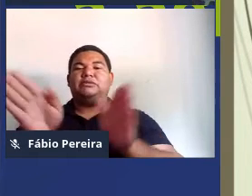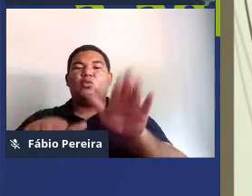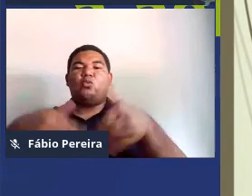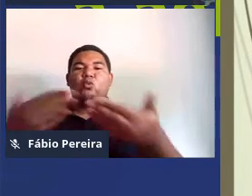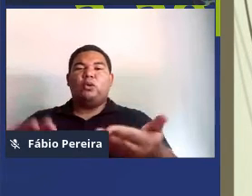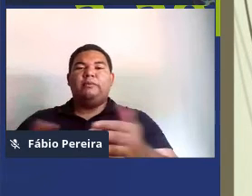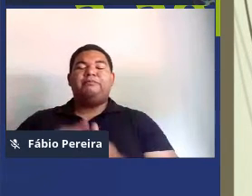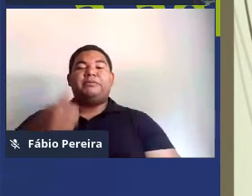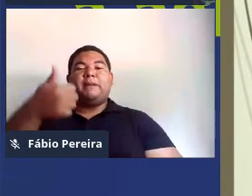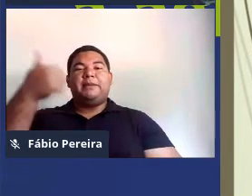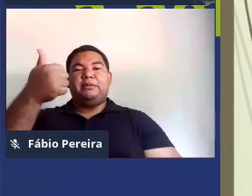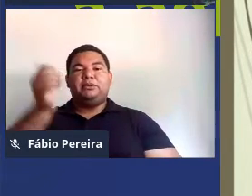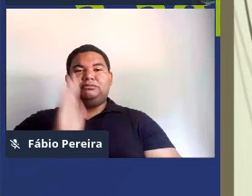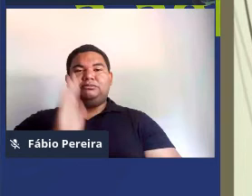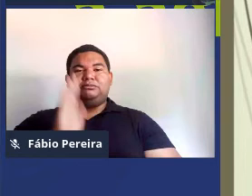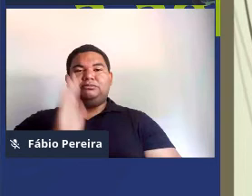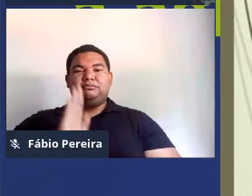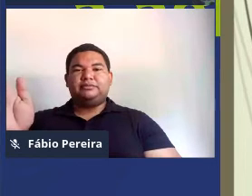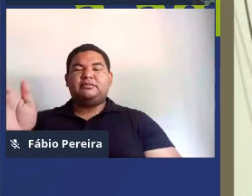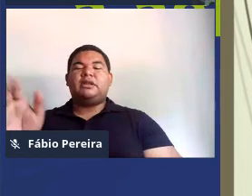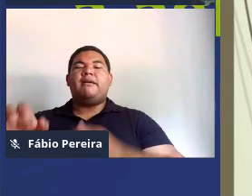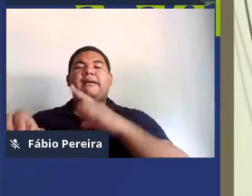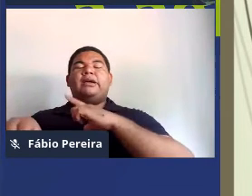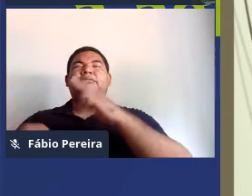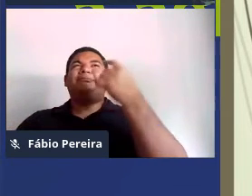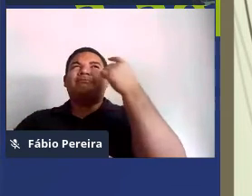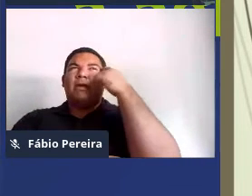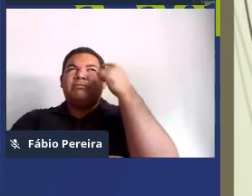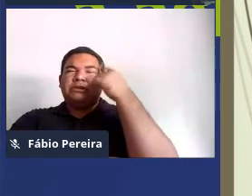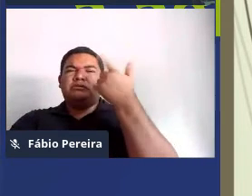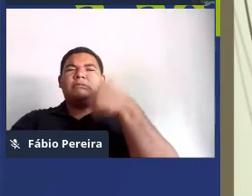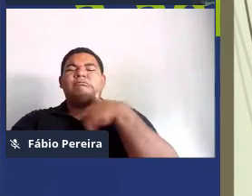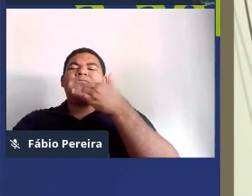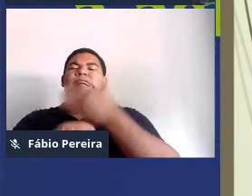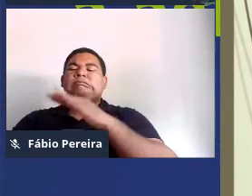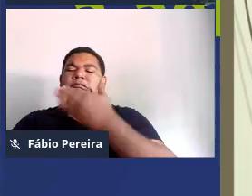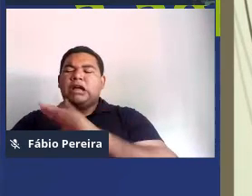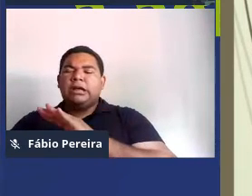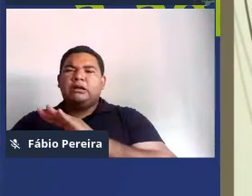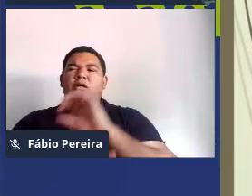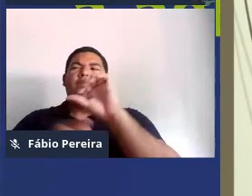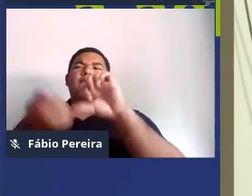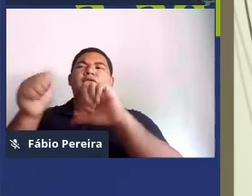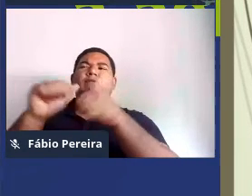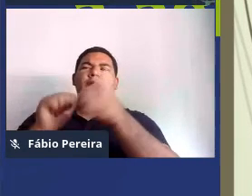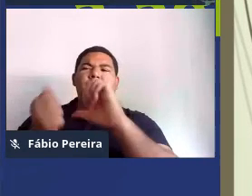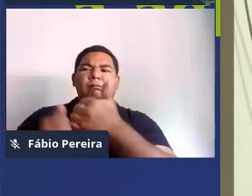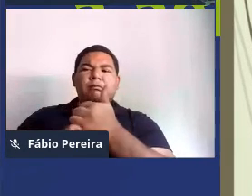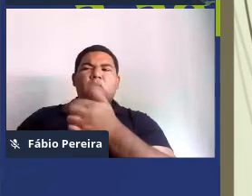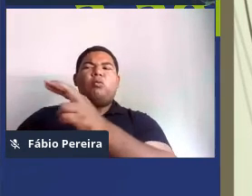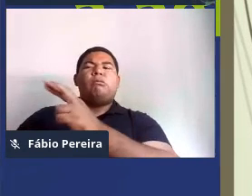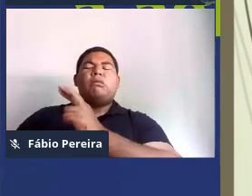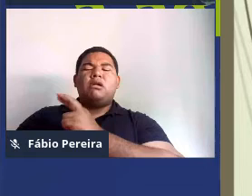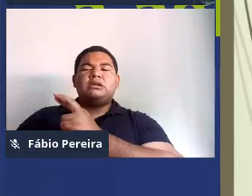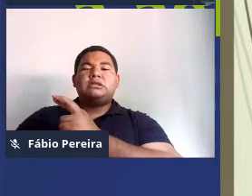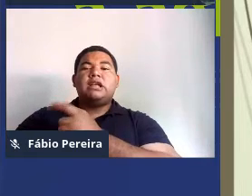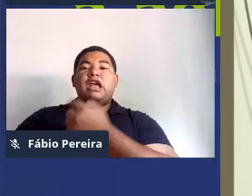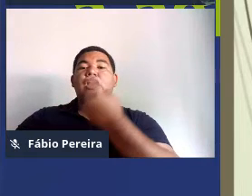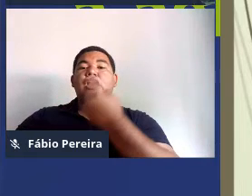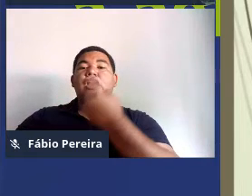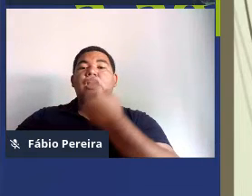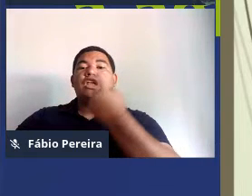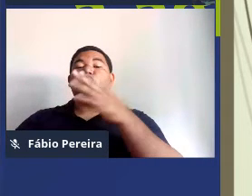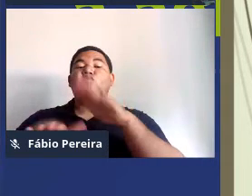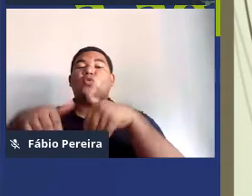Eu testo uma tese, vou verificar o melhor resultado e vejo o mecanismo